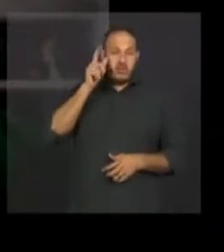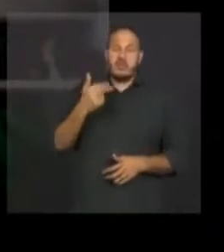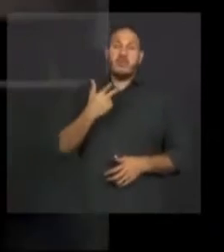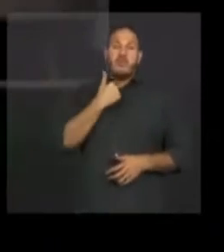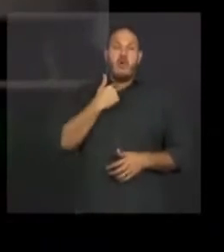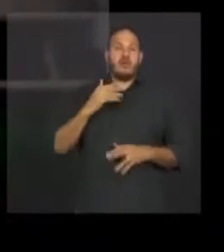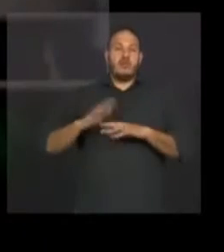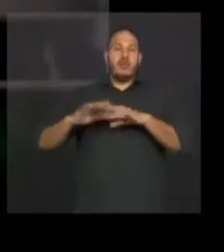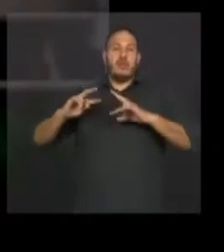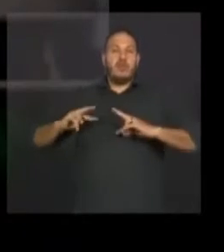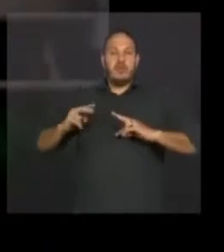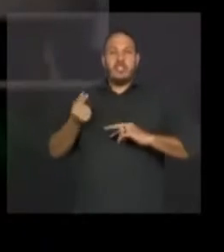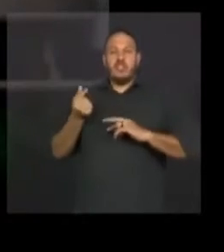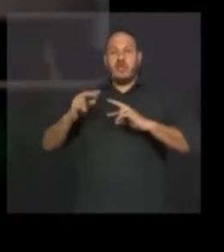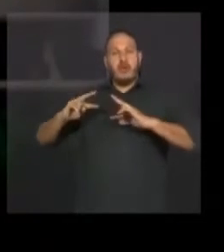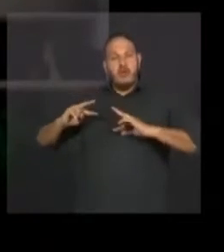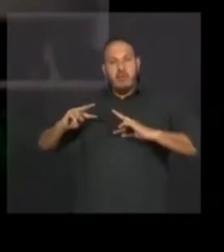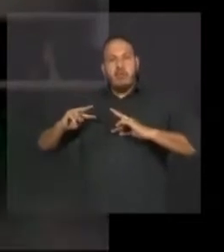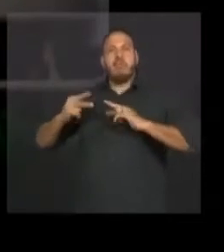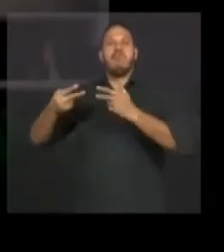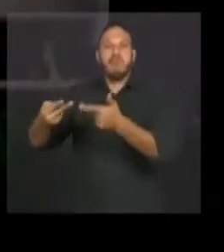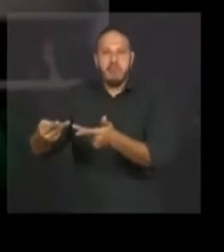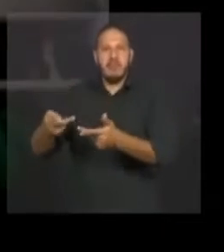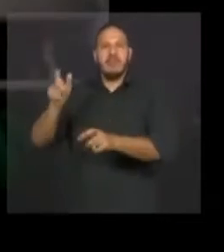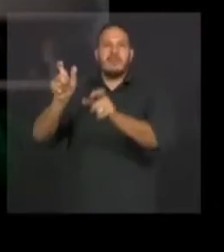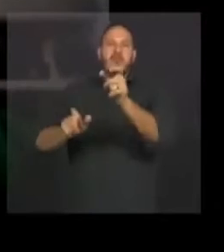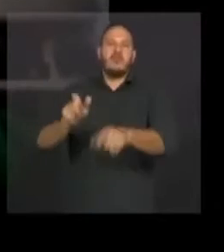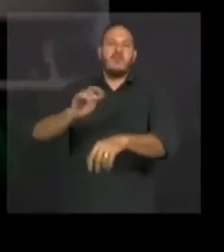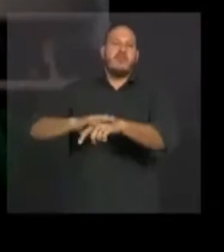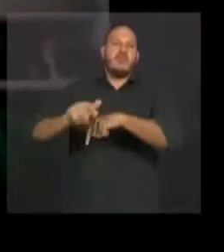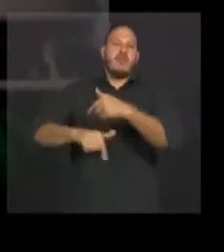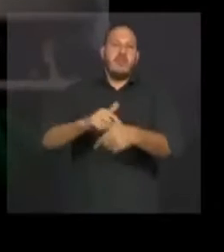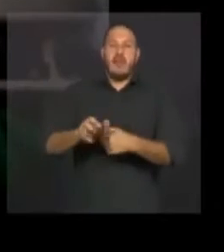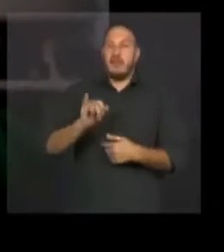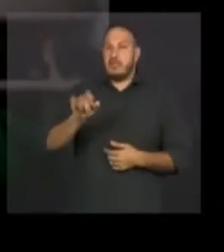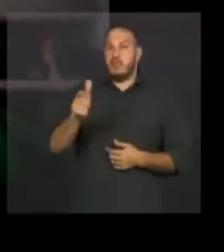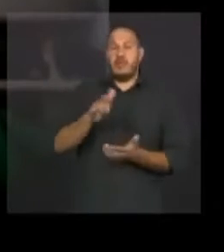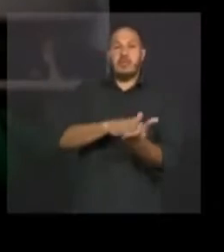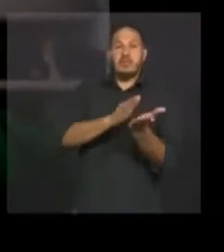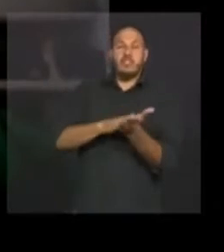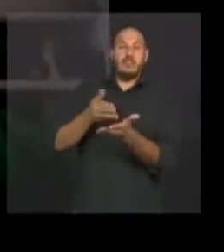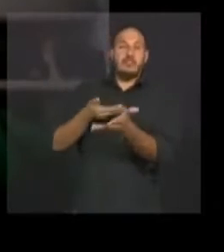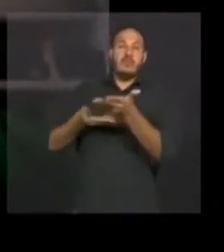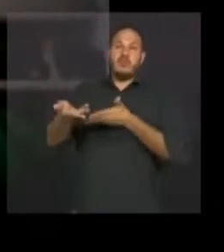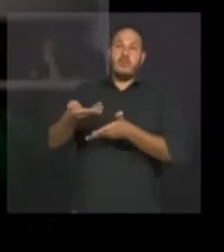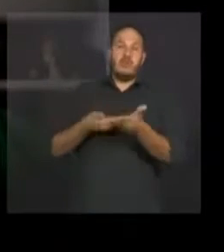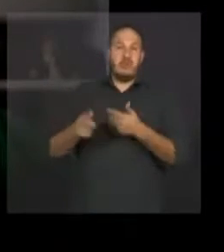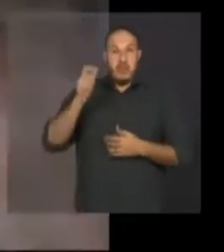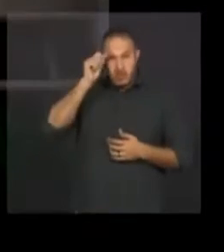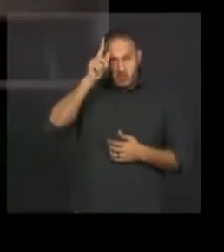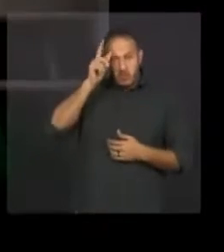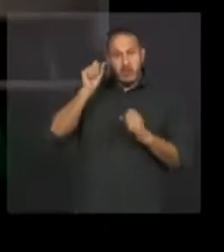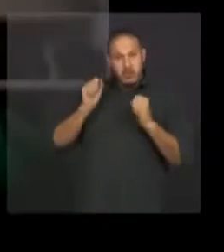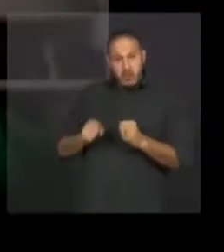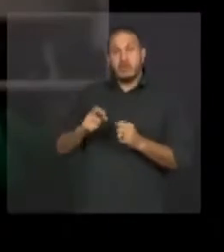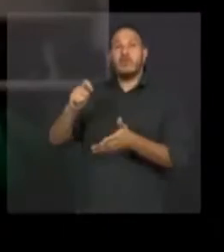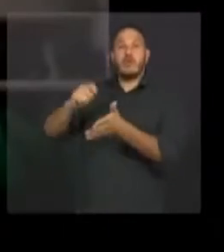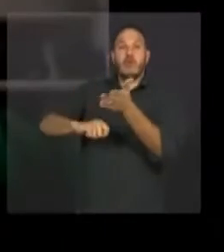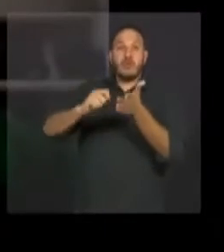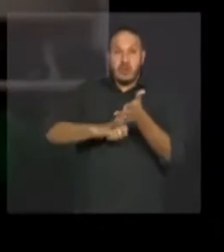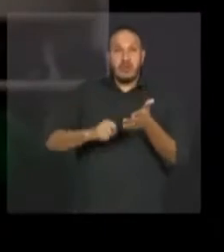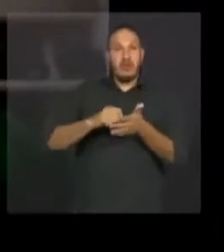simplesmente transferir recursos para os trabalhadores da cultura sem exigir nada em troca. A cultura pode contratar